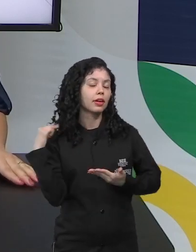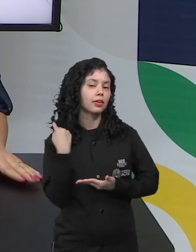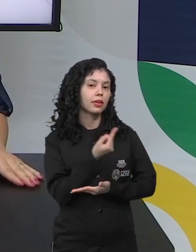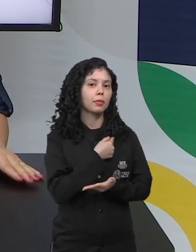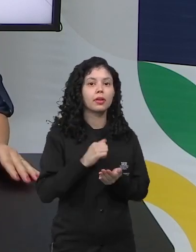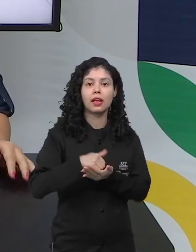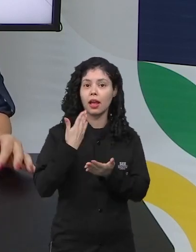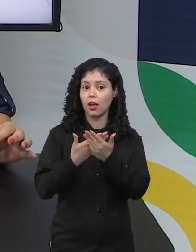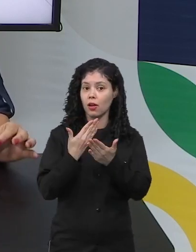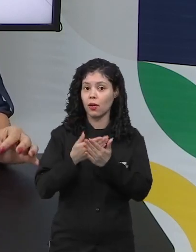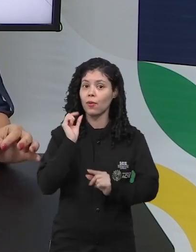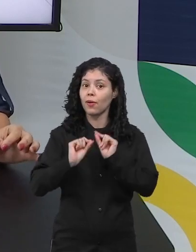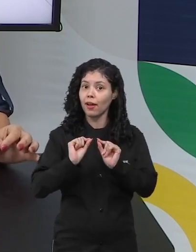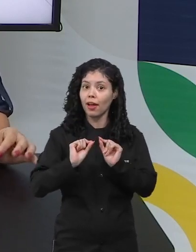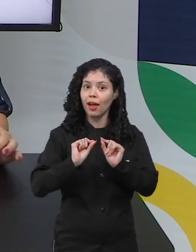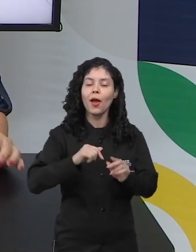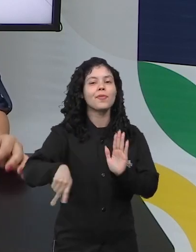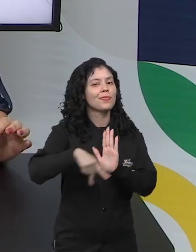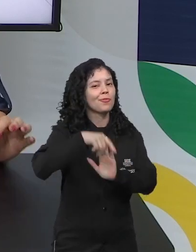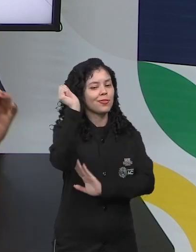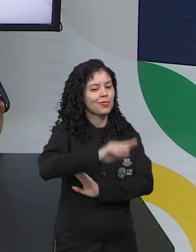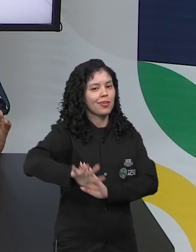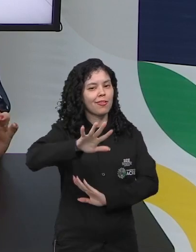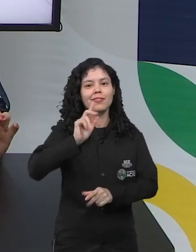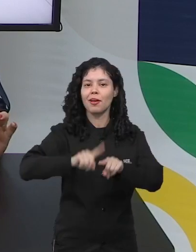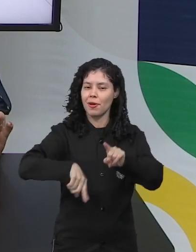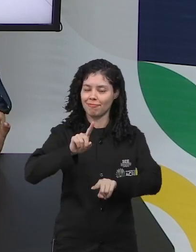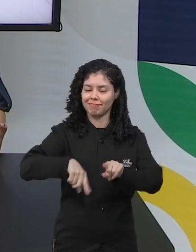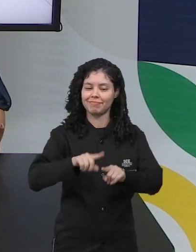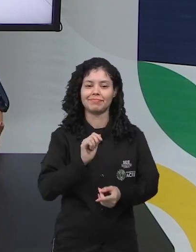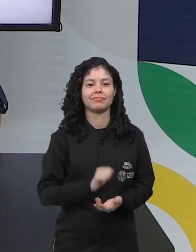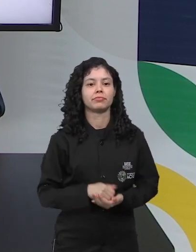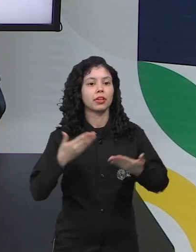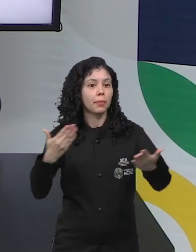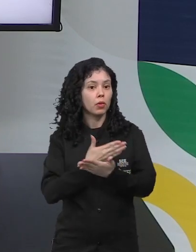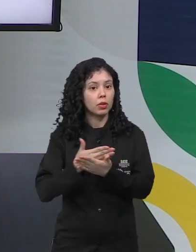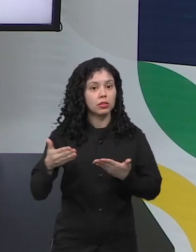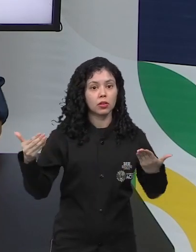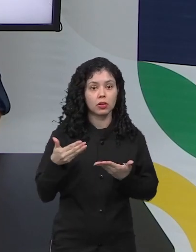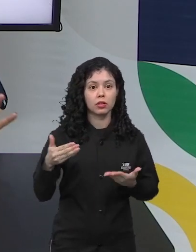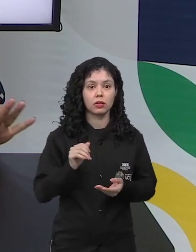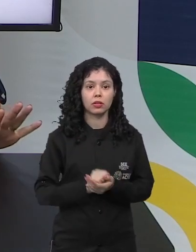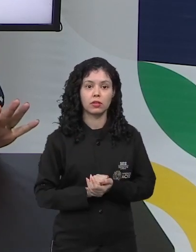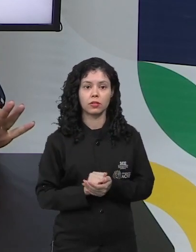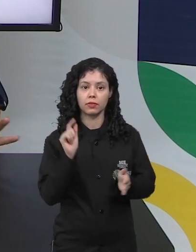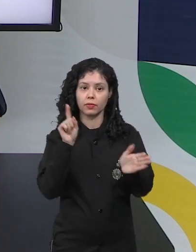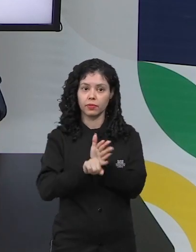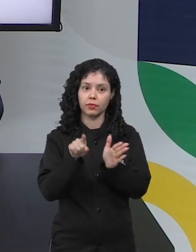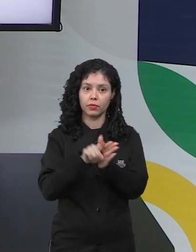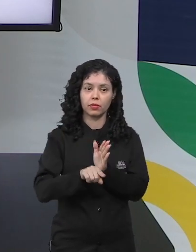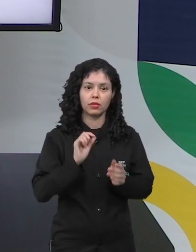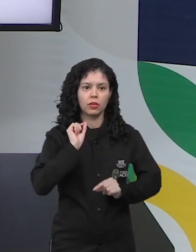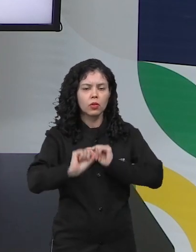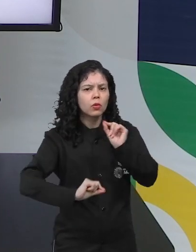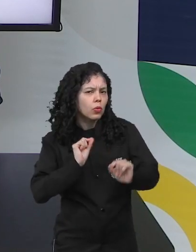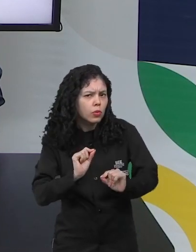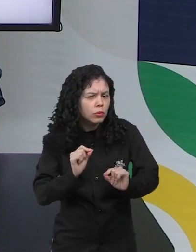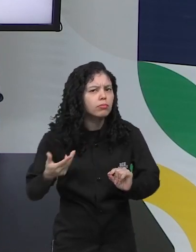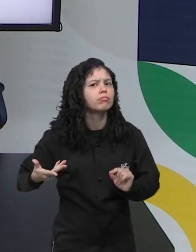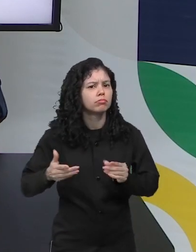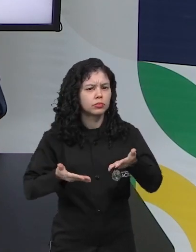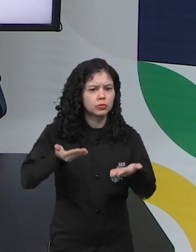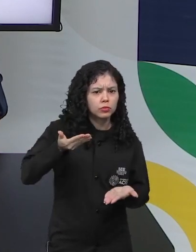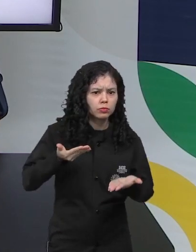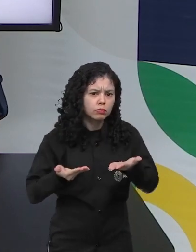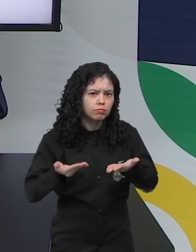a nossa aula vai ser sobre propriedades gerais da matéria. E para começar aqui, vamos fazer uma pergunta. O que essa